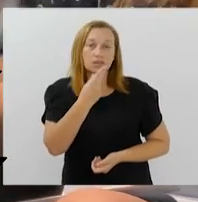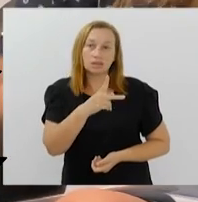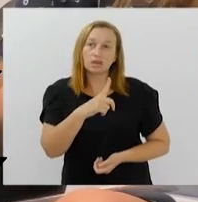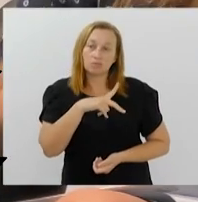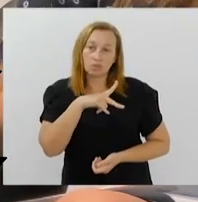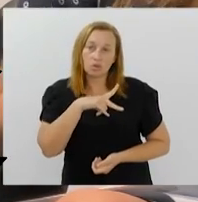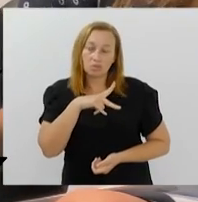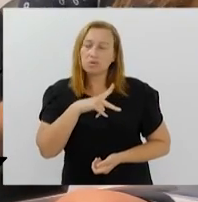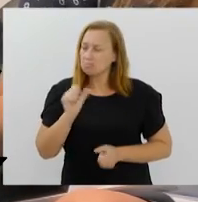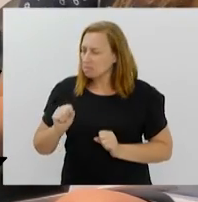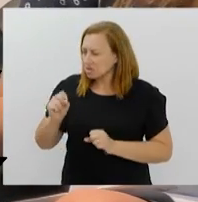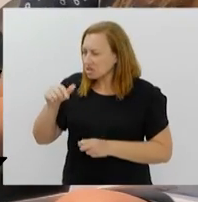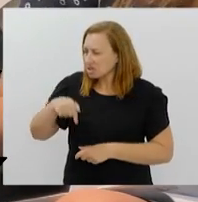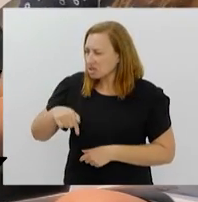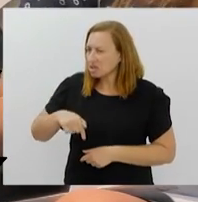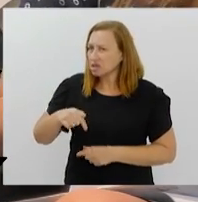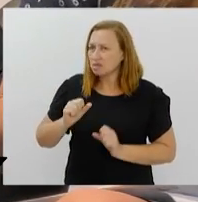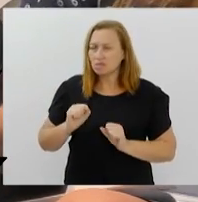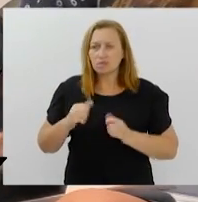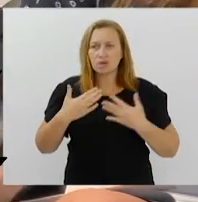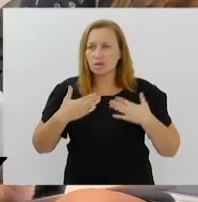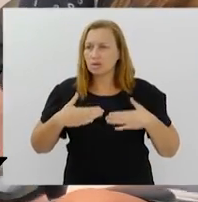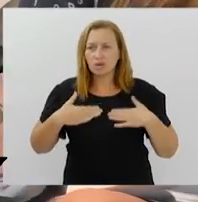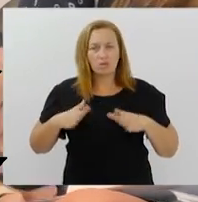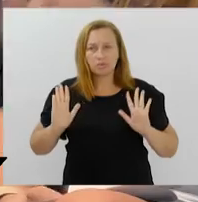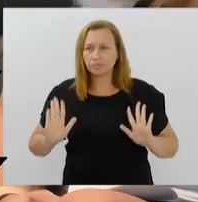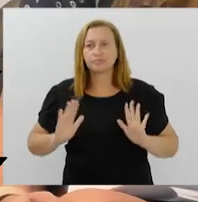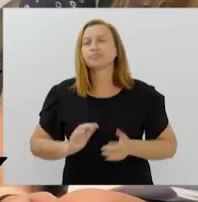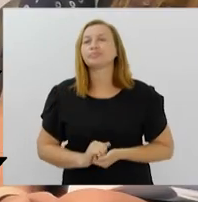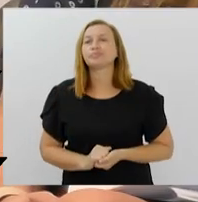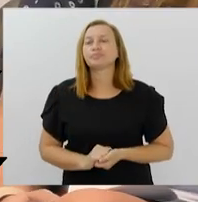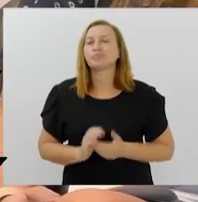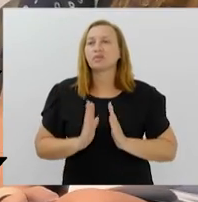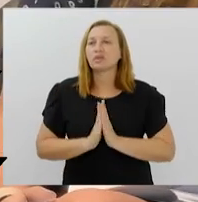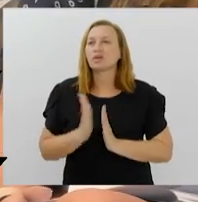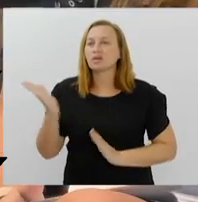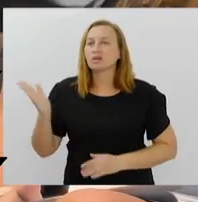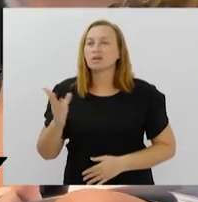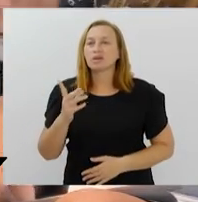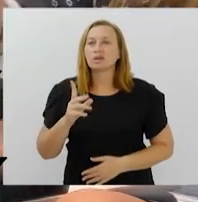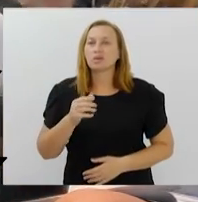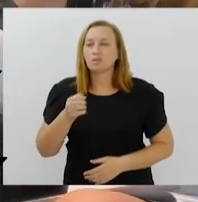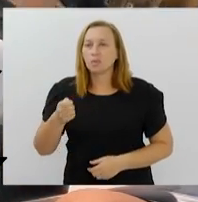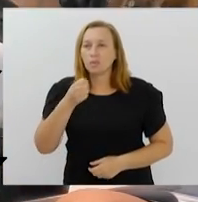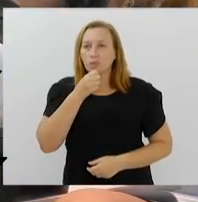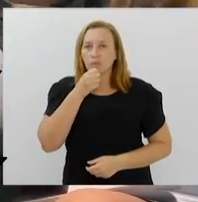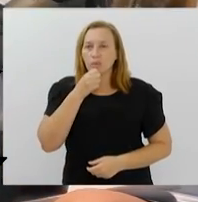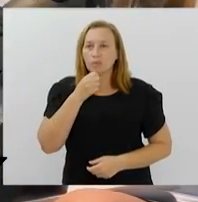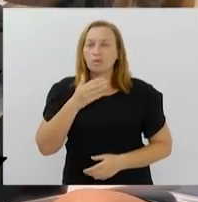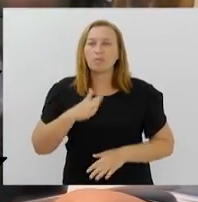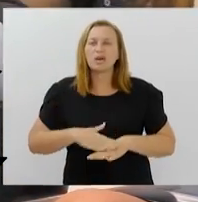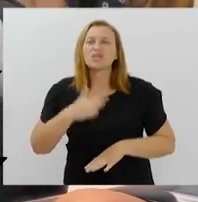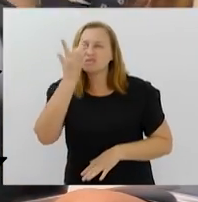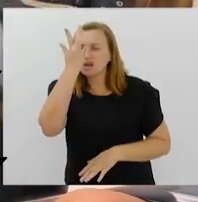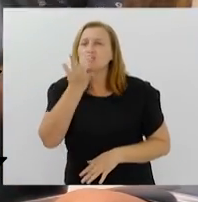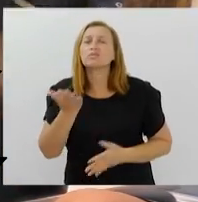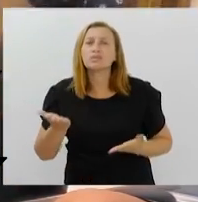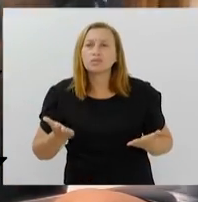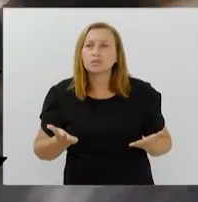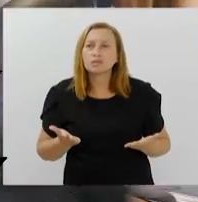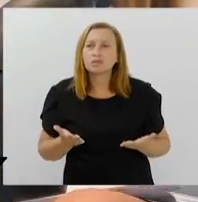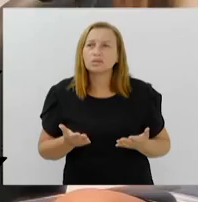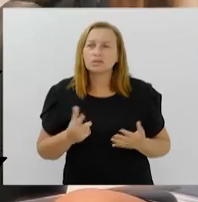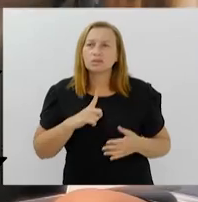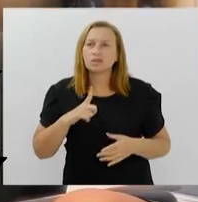aqui mesmo onde for mais confortável Pedro por favor tem o microfone aqui onde é mais fácil tem o